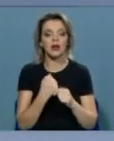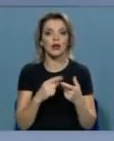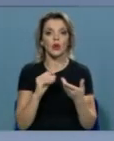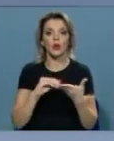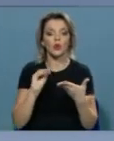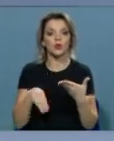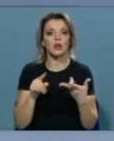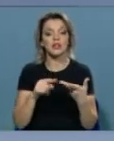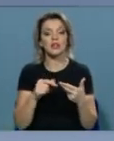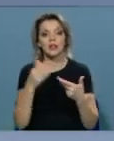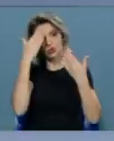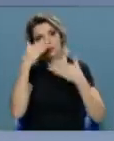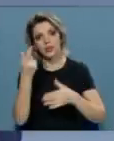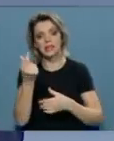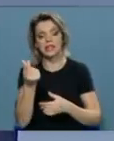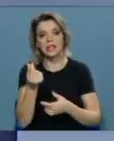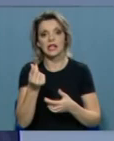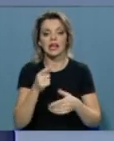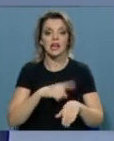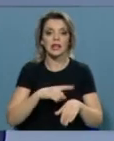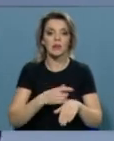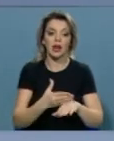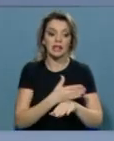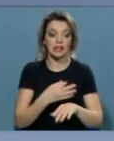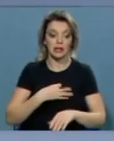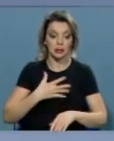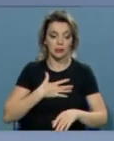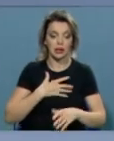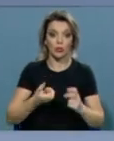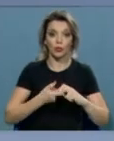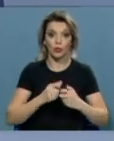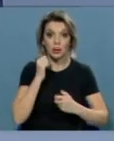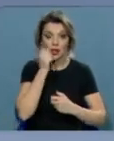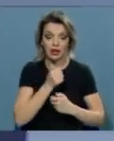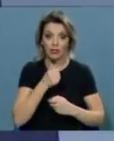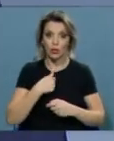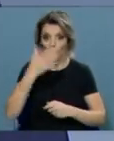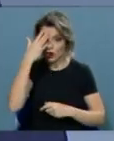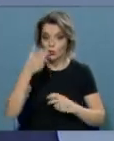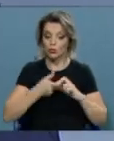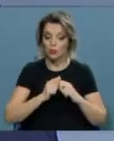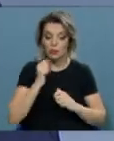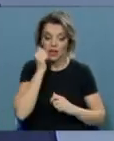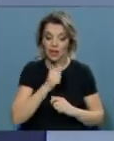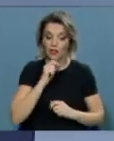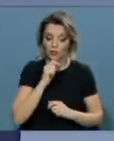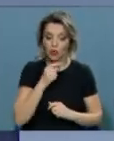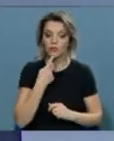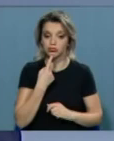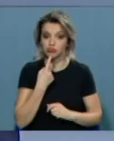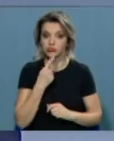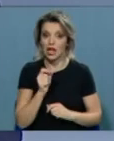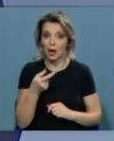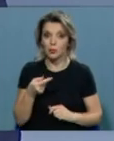contratar e disponibilizar o dinheiro a tempo antes que as empresas começam a ser uma seita pelo menos lado e os tempos com mais de avião já muito